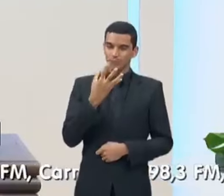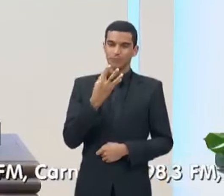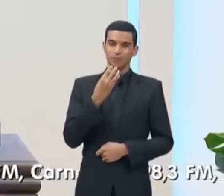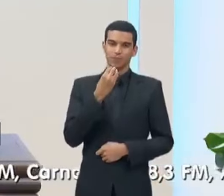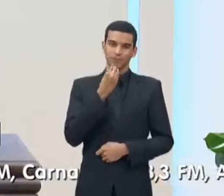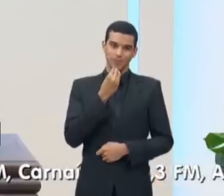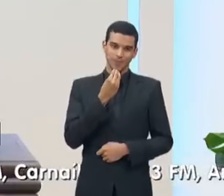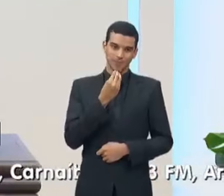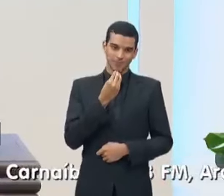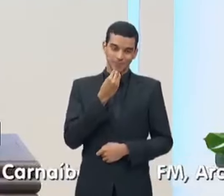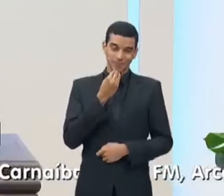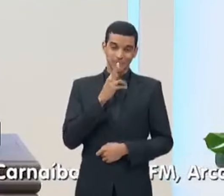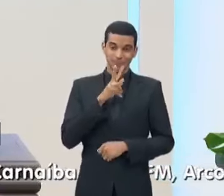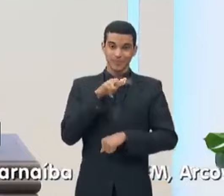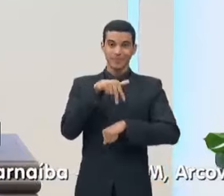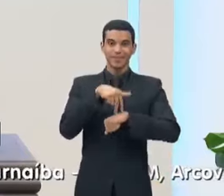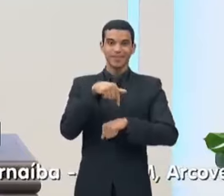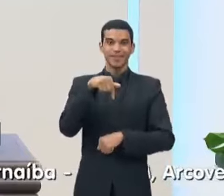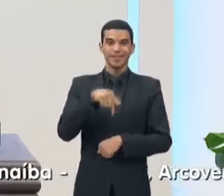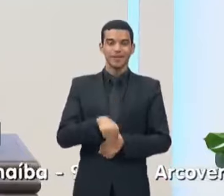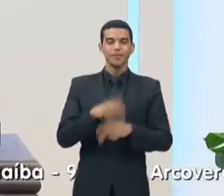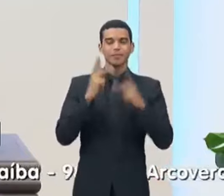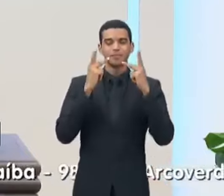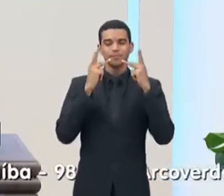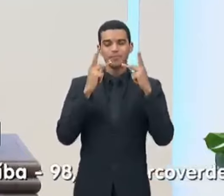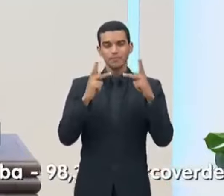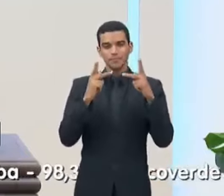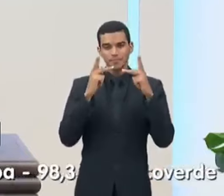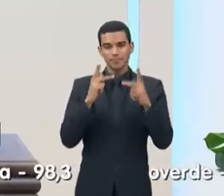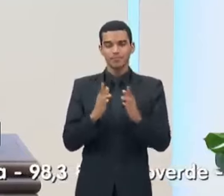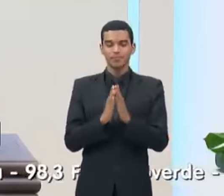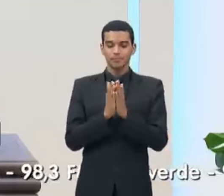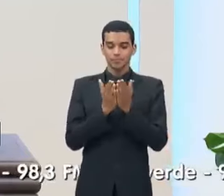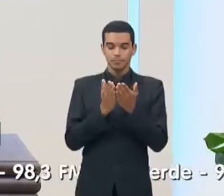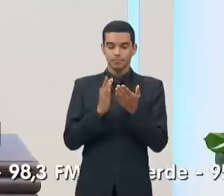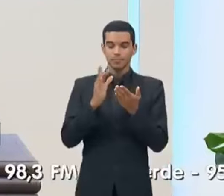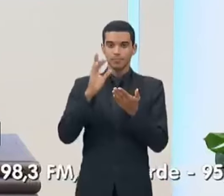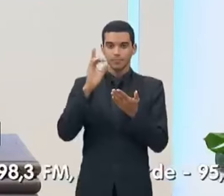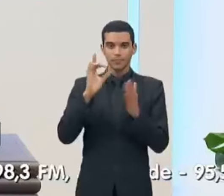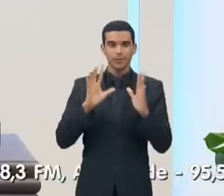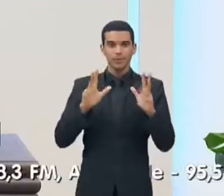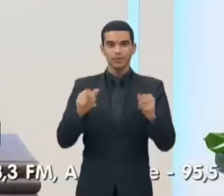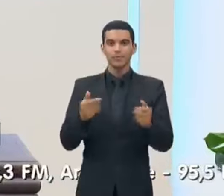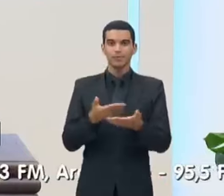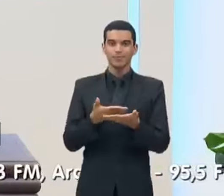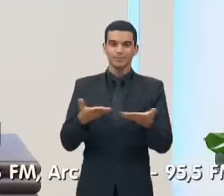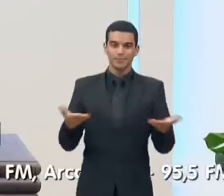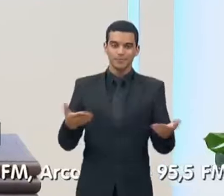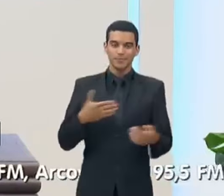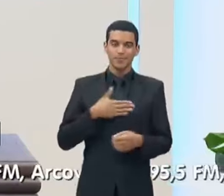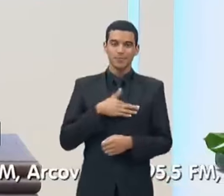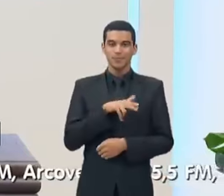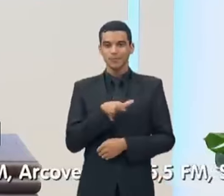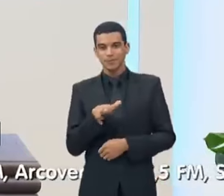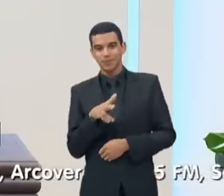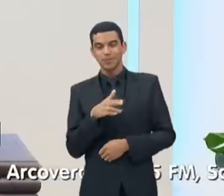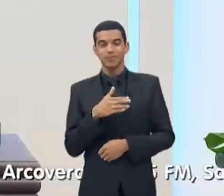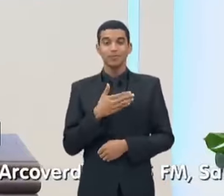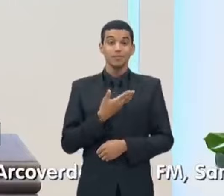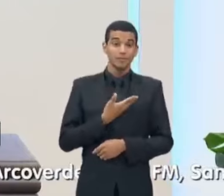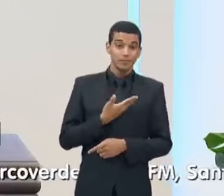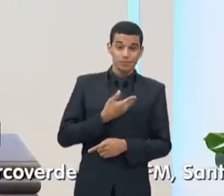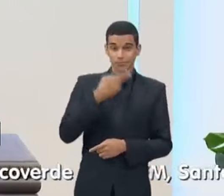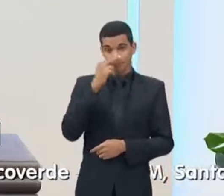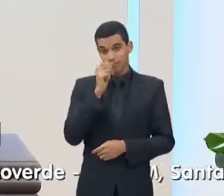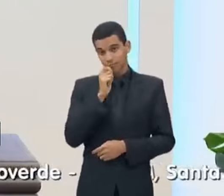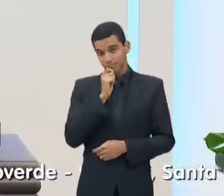oportunidade de poder estar aqui para transmitir uma palavra bíblica para todos os meus irmãos e também os amigos não